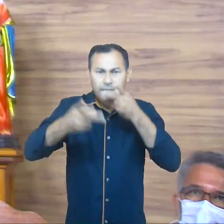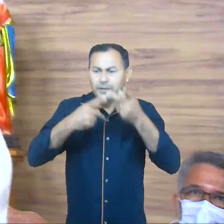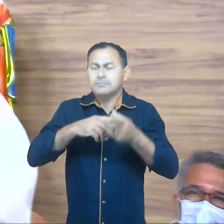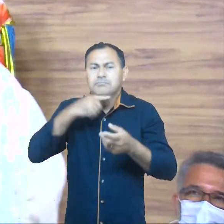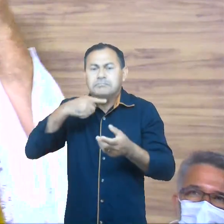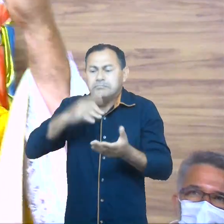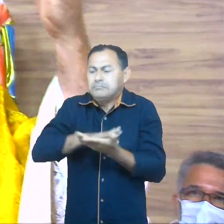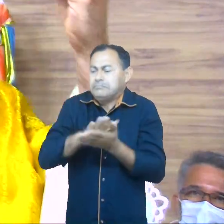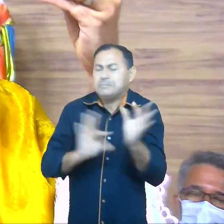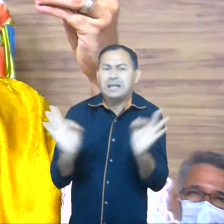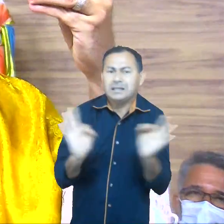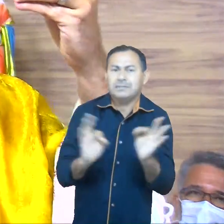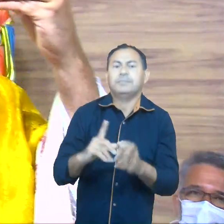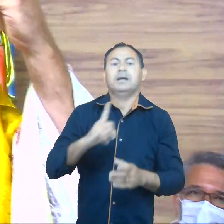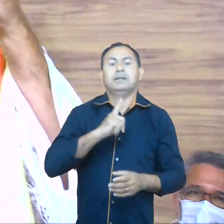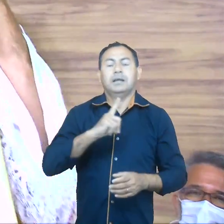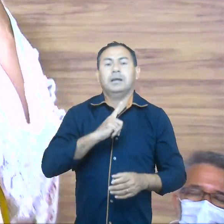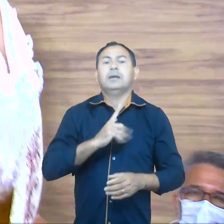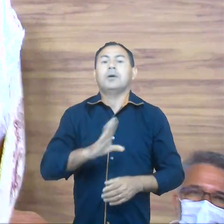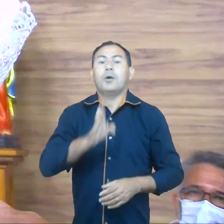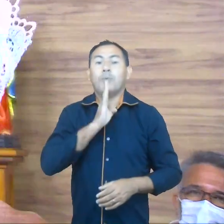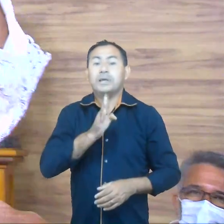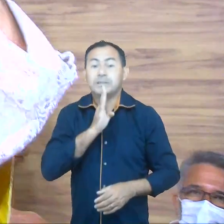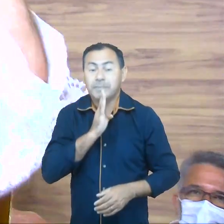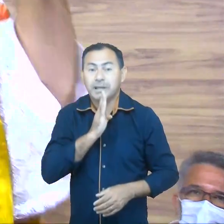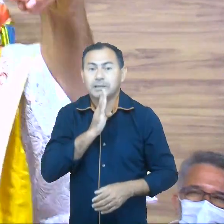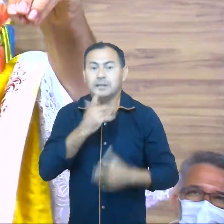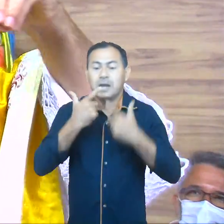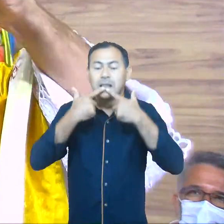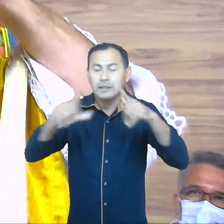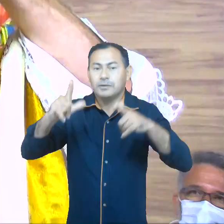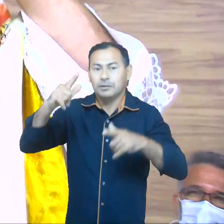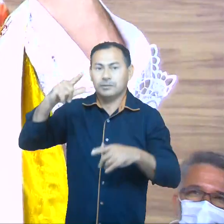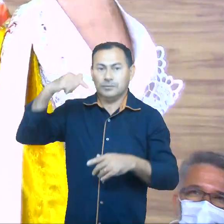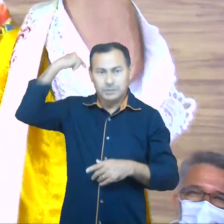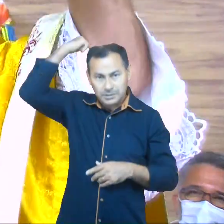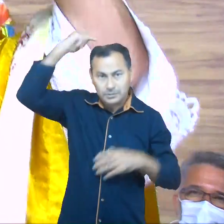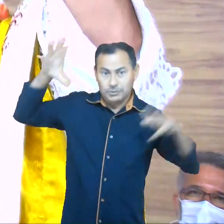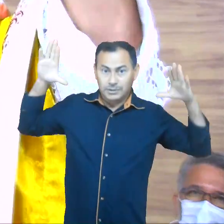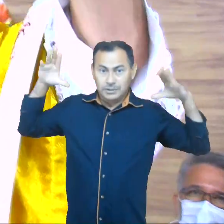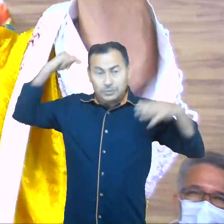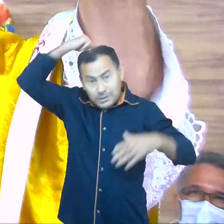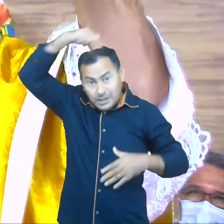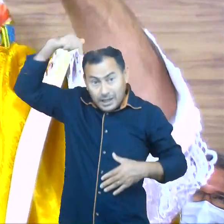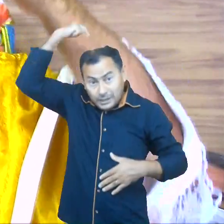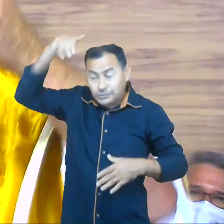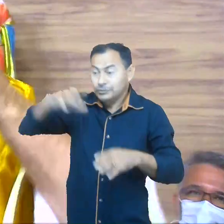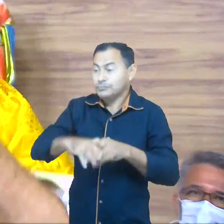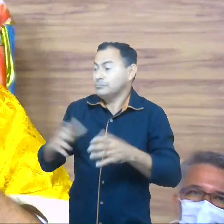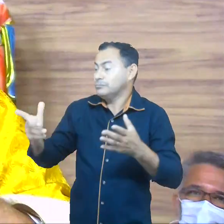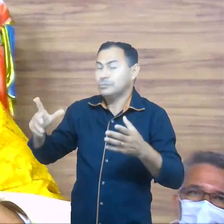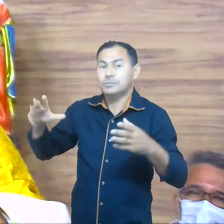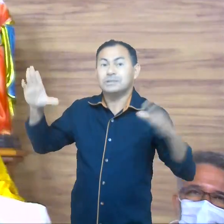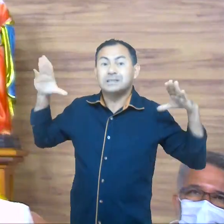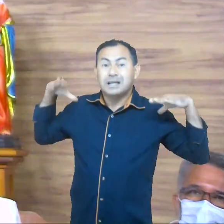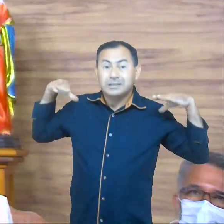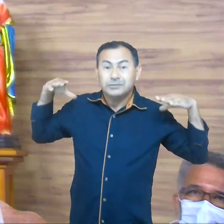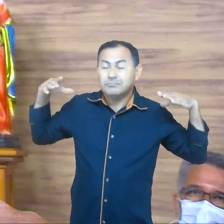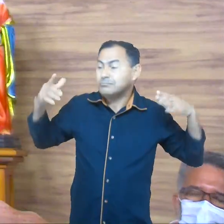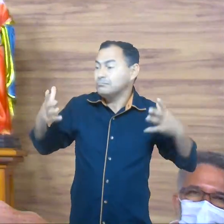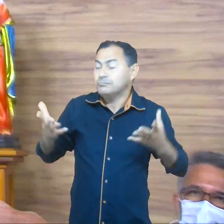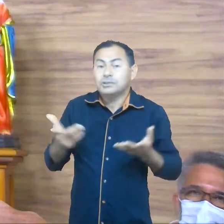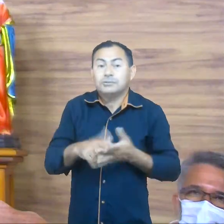adianta você ter o conhecimento da língua dos anjos, você ter isso, ter aquilo, se você não